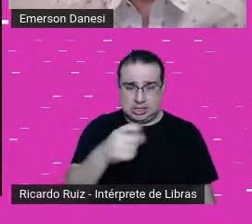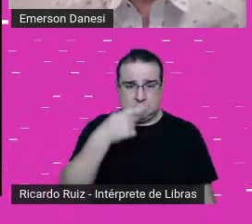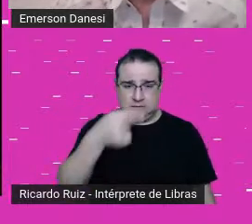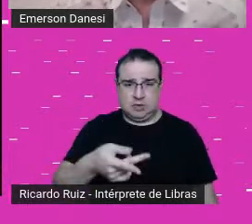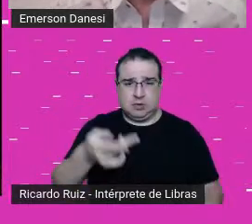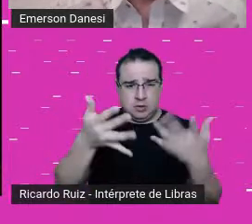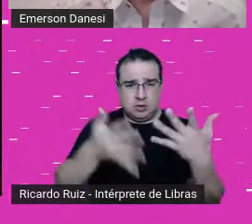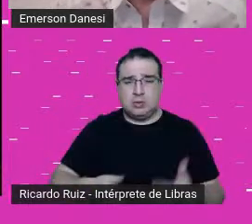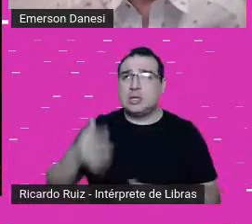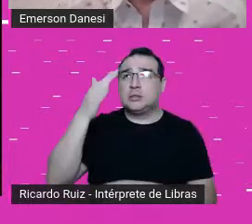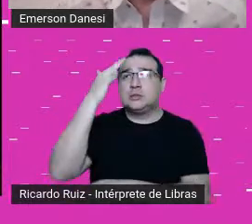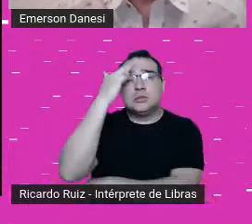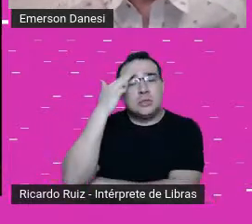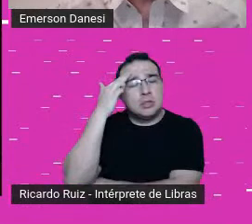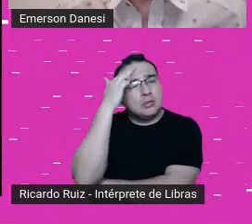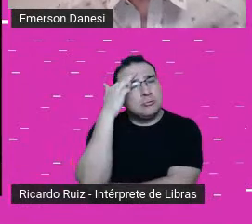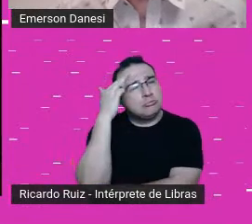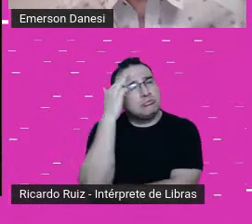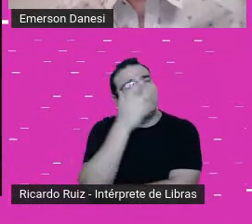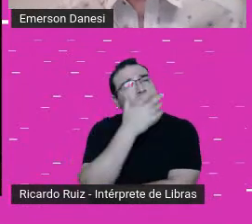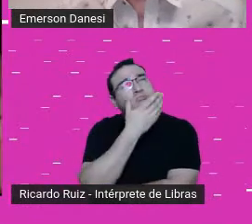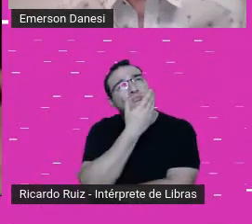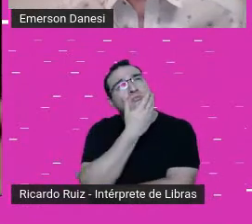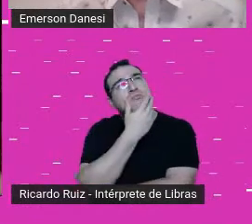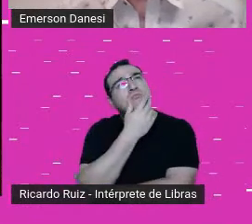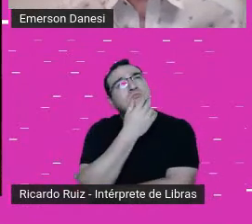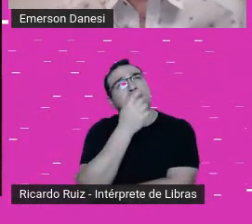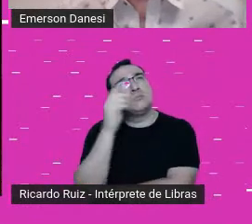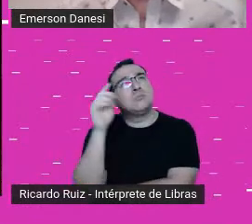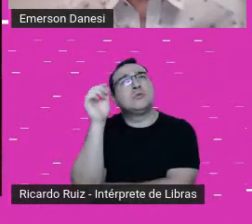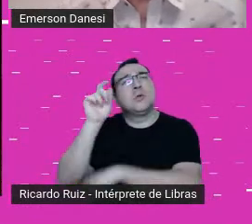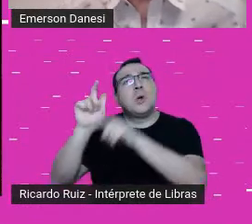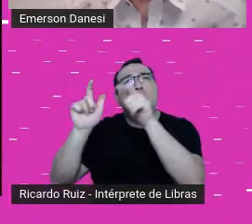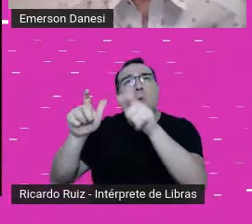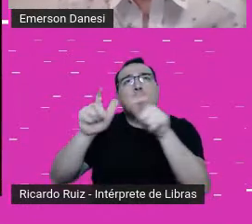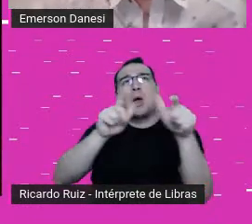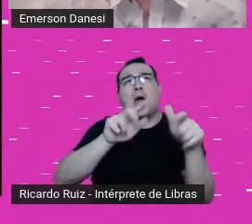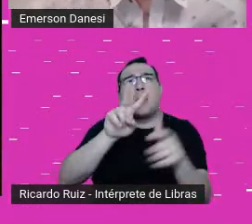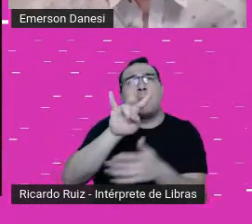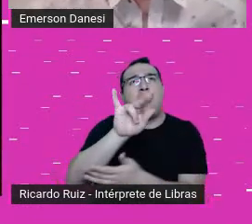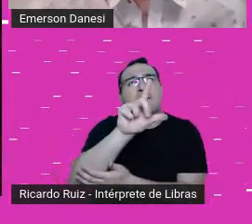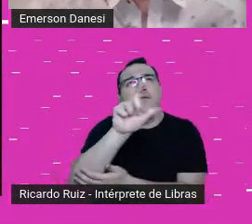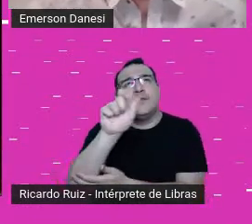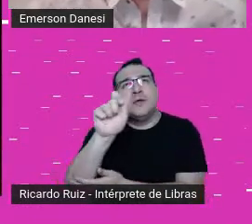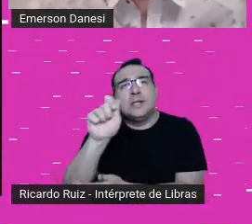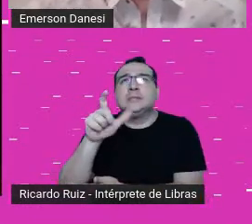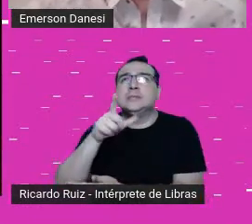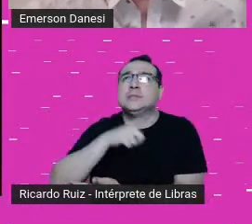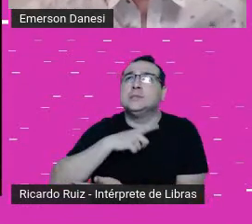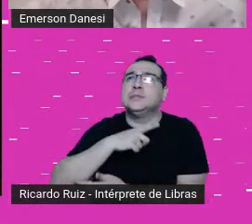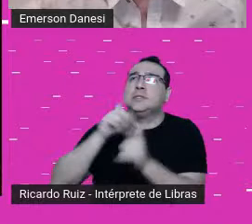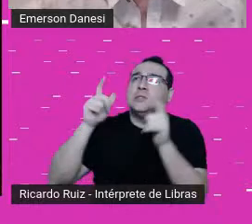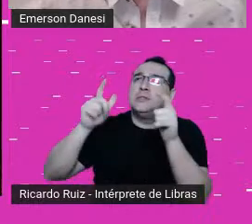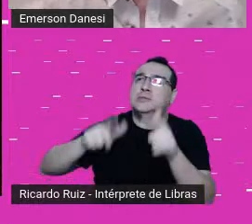a sonhar com um vilarejo onde eu,